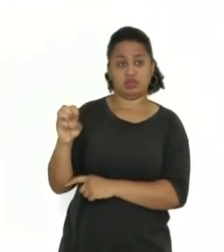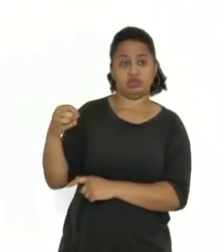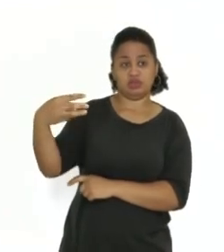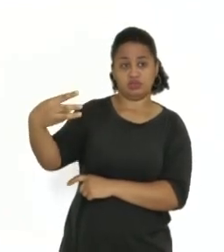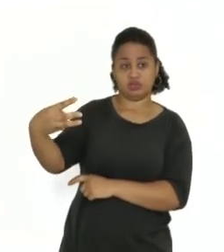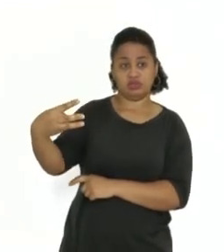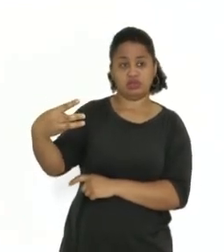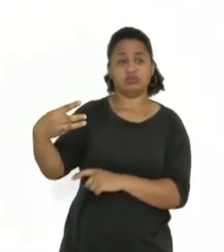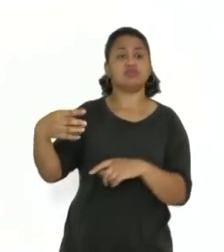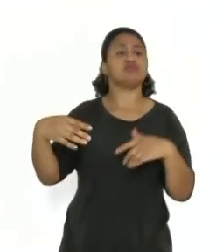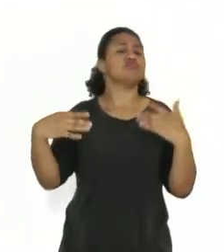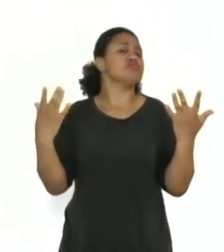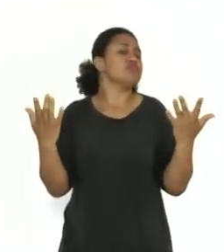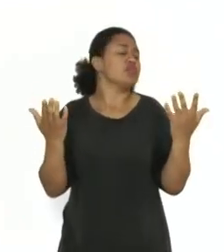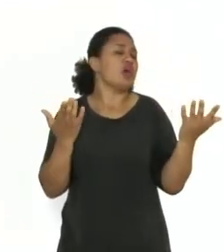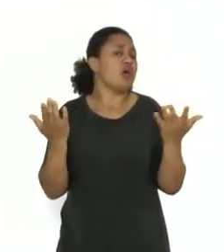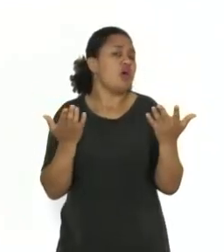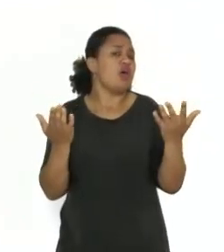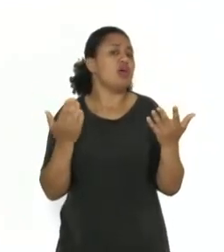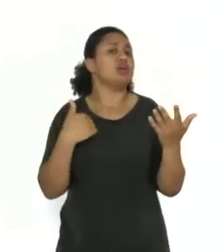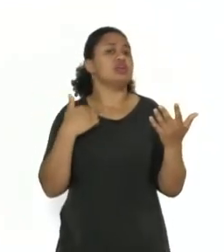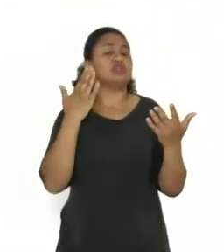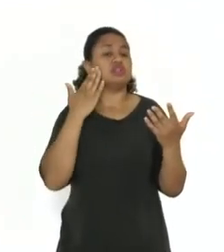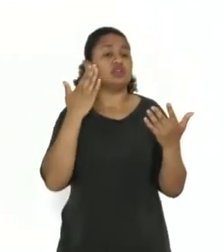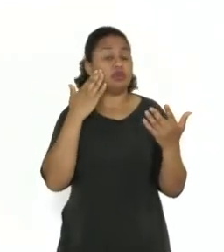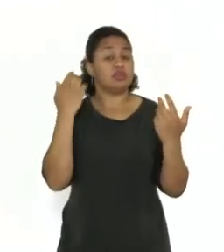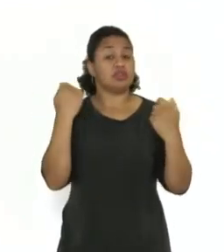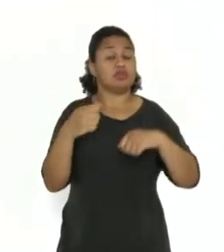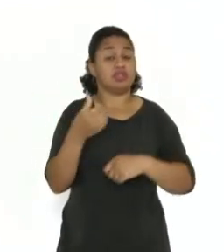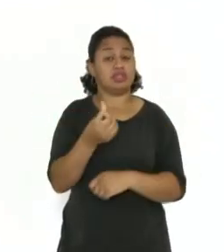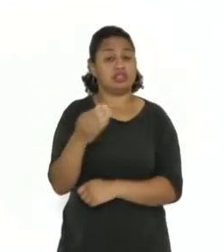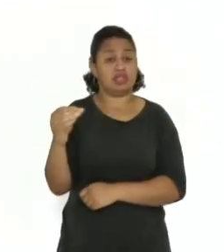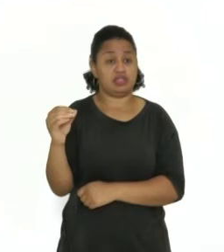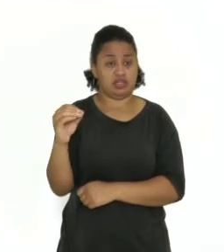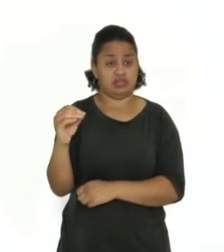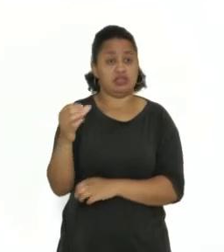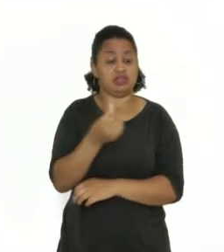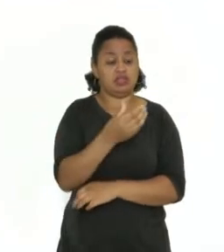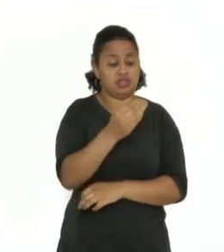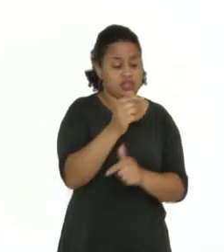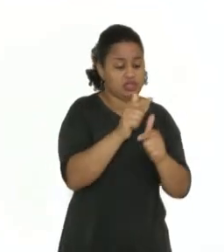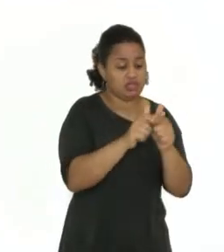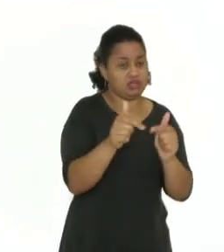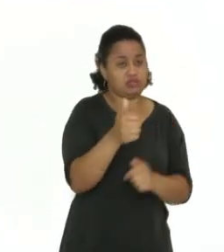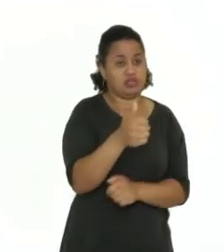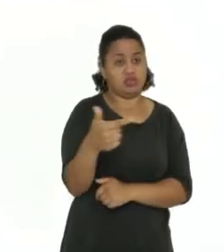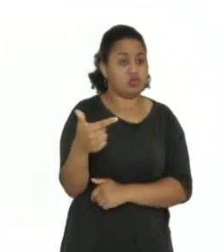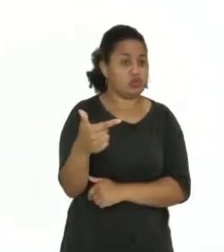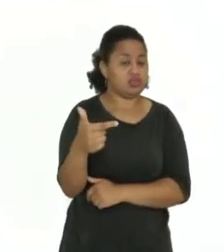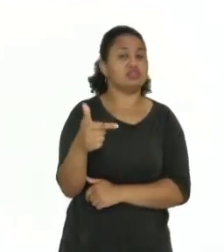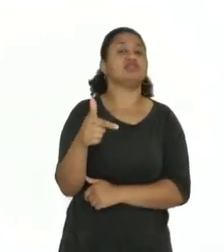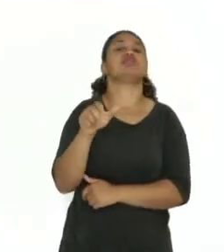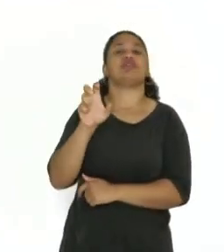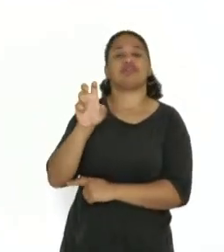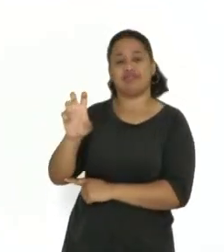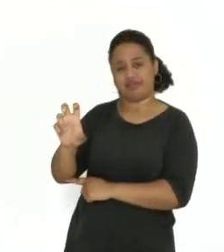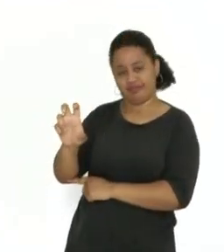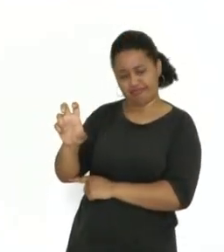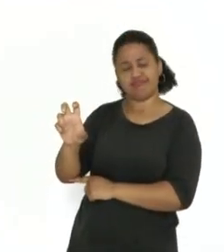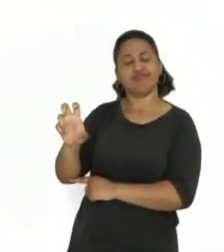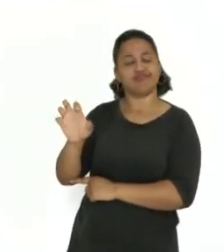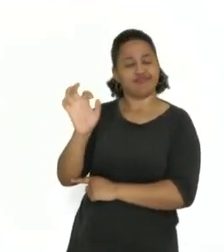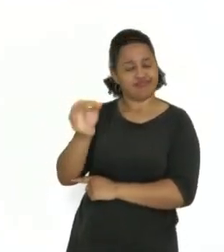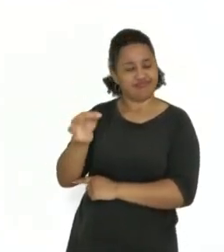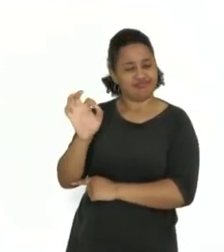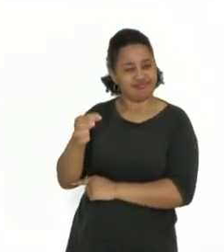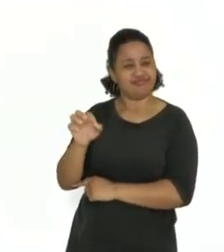cúbicos, tá bom? E agora a gente sabe que vai ter que carregar 60. 60 dividido por 12 vai ser 5, isso